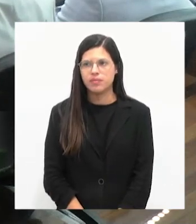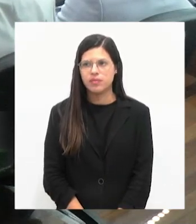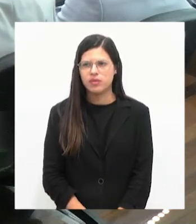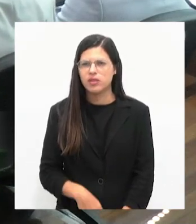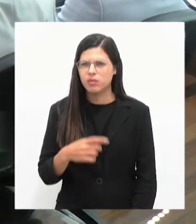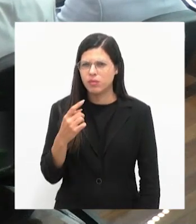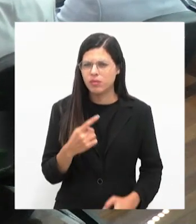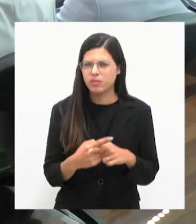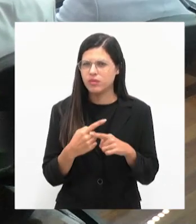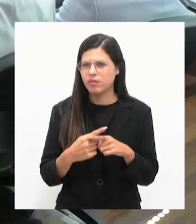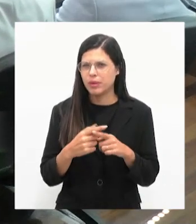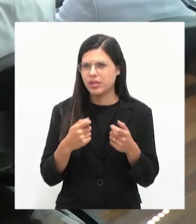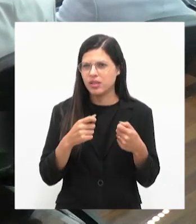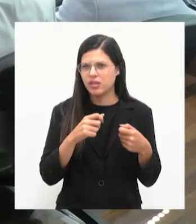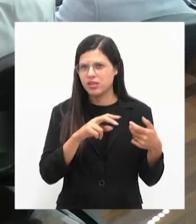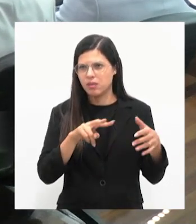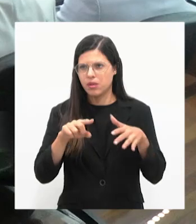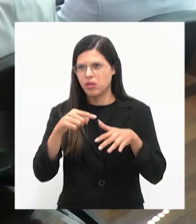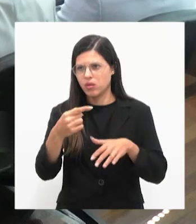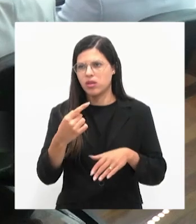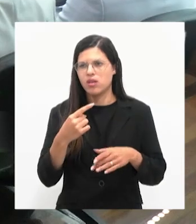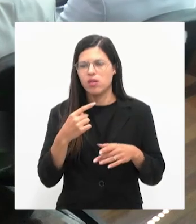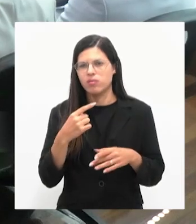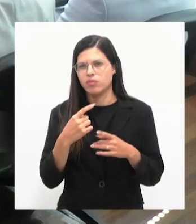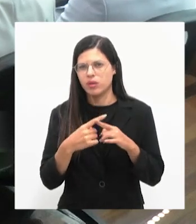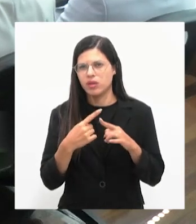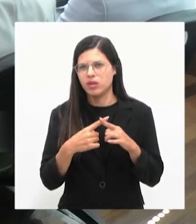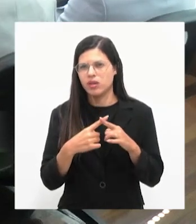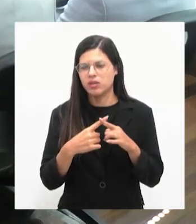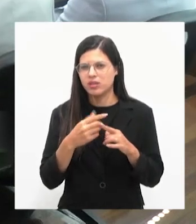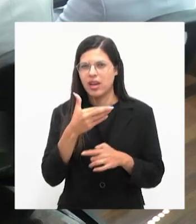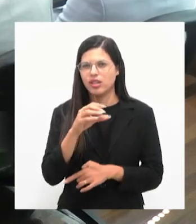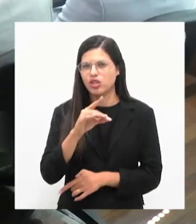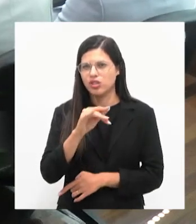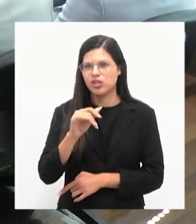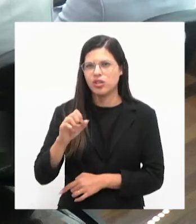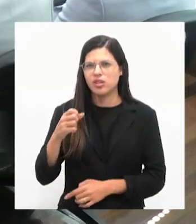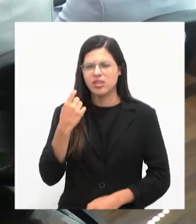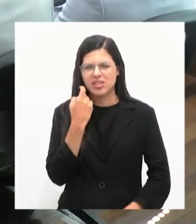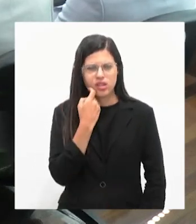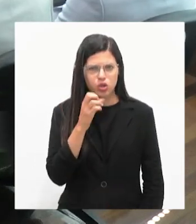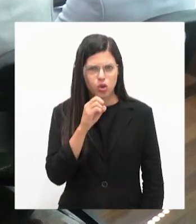sábado? Se der sexta, vamos fazer sexta. Isso pode ser. Da sexta-feira?